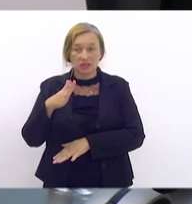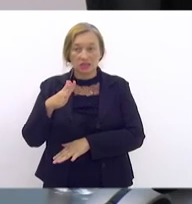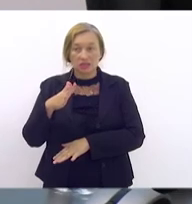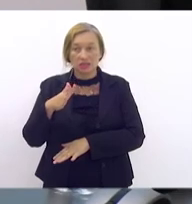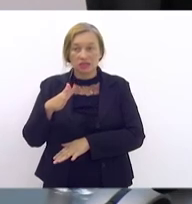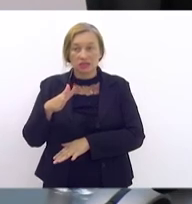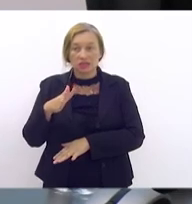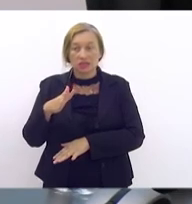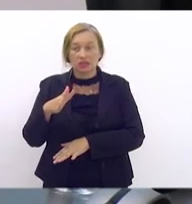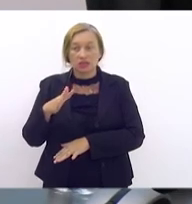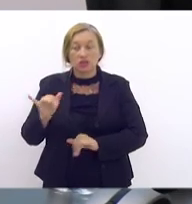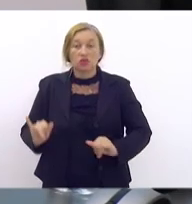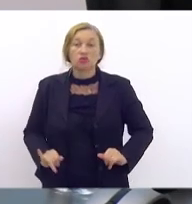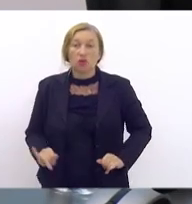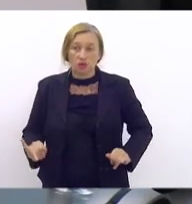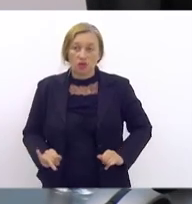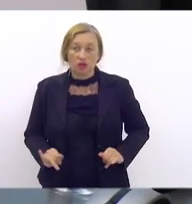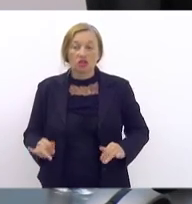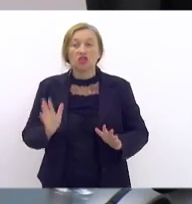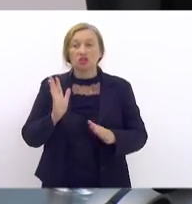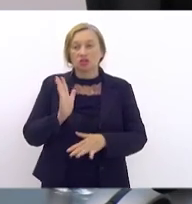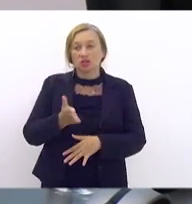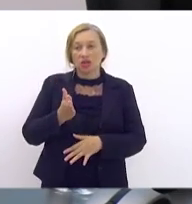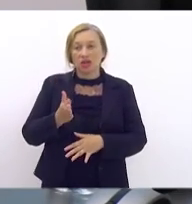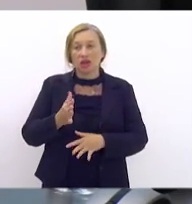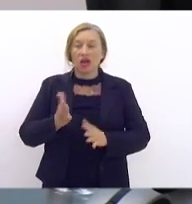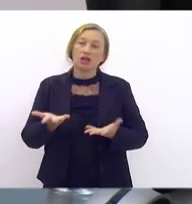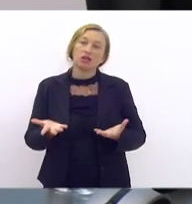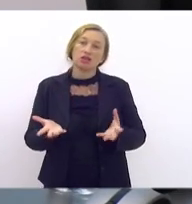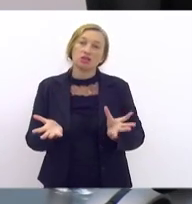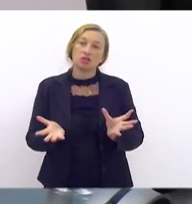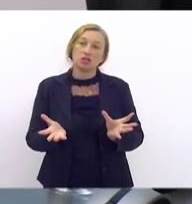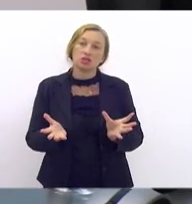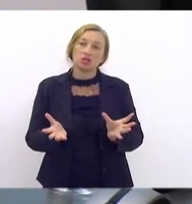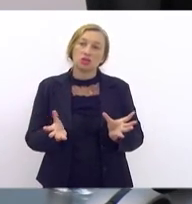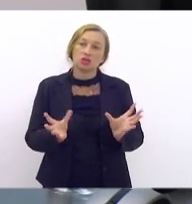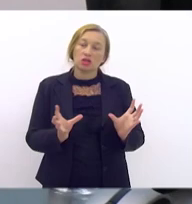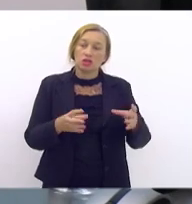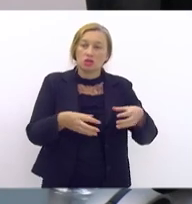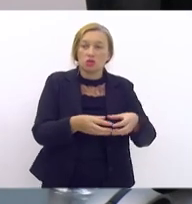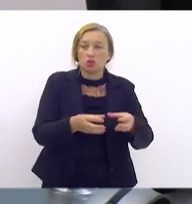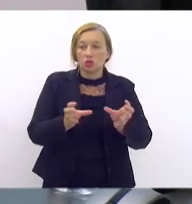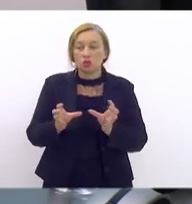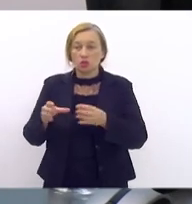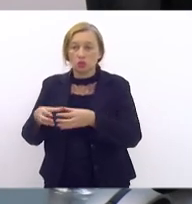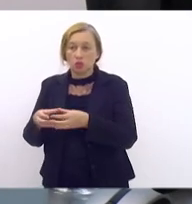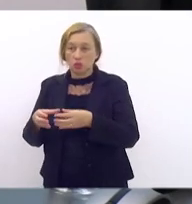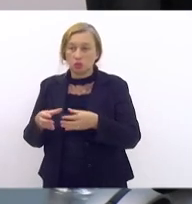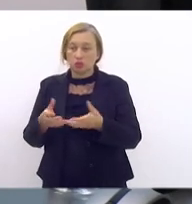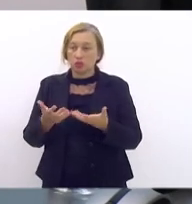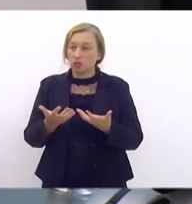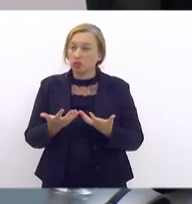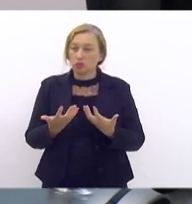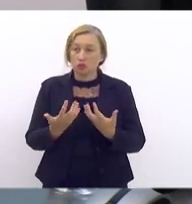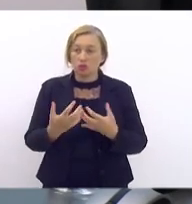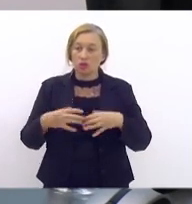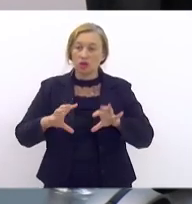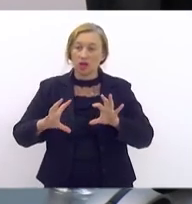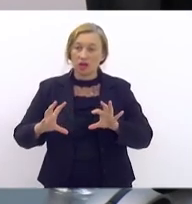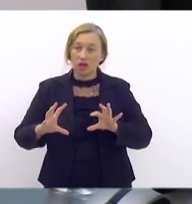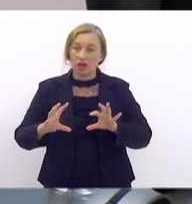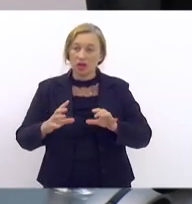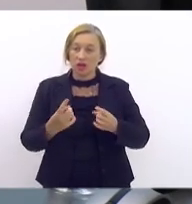situação que nem a autonomia está resguardada entre os órgãos e nenhum órgão acaba questionando o outro